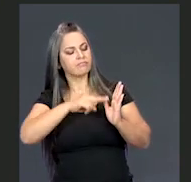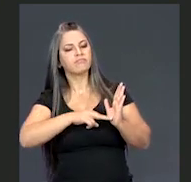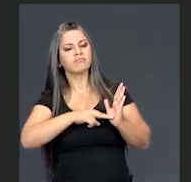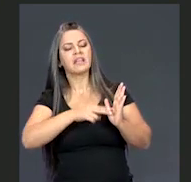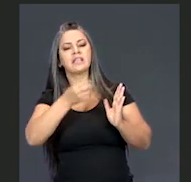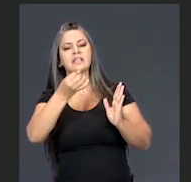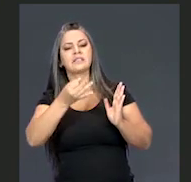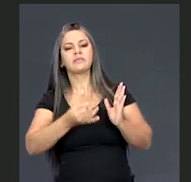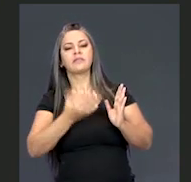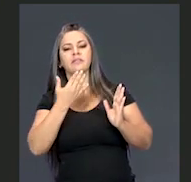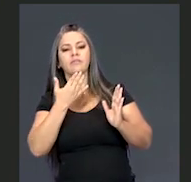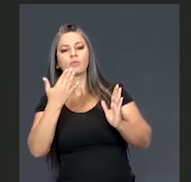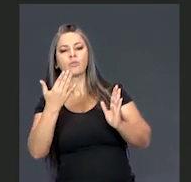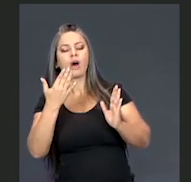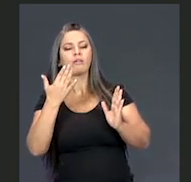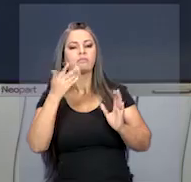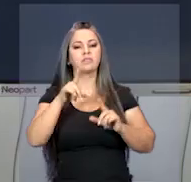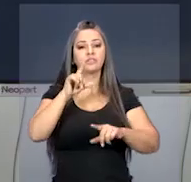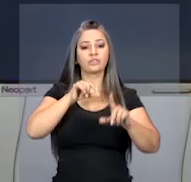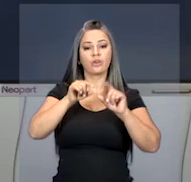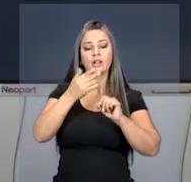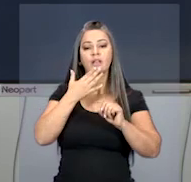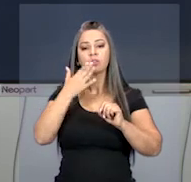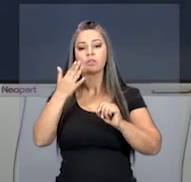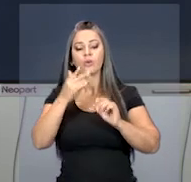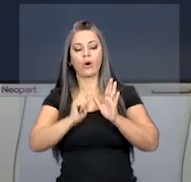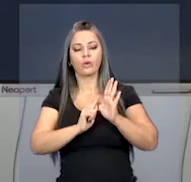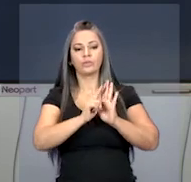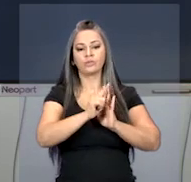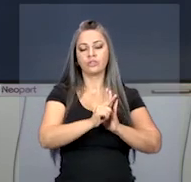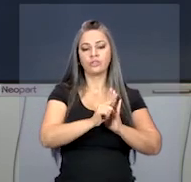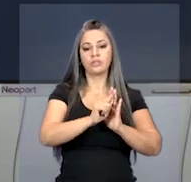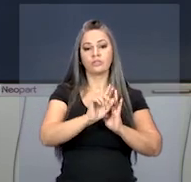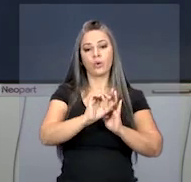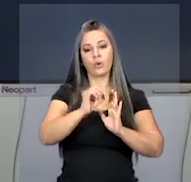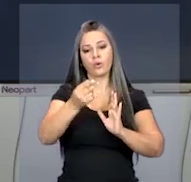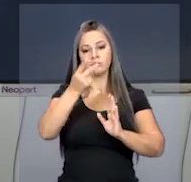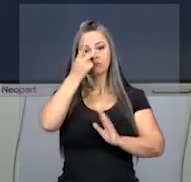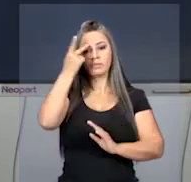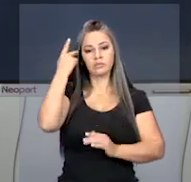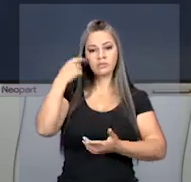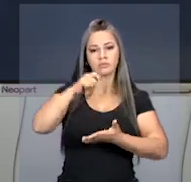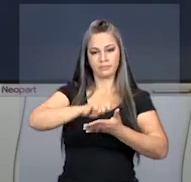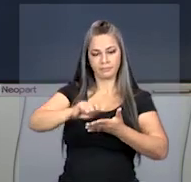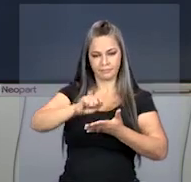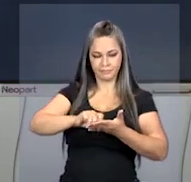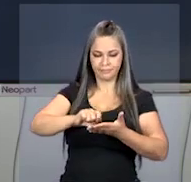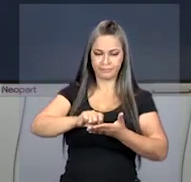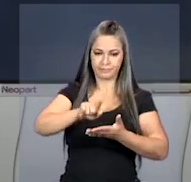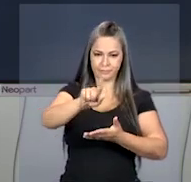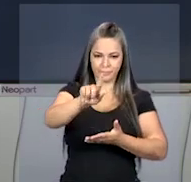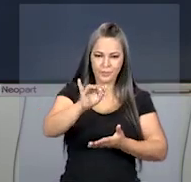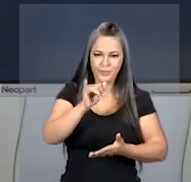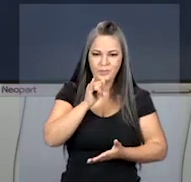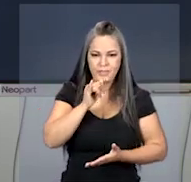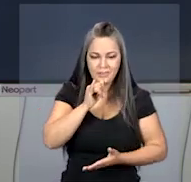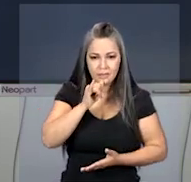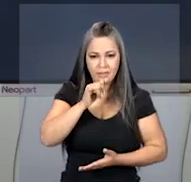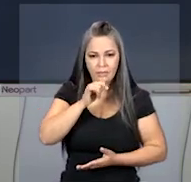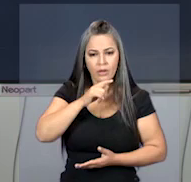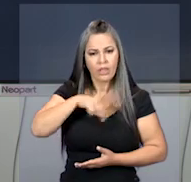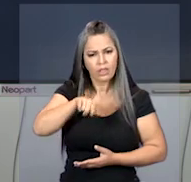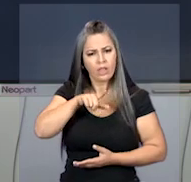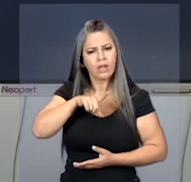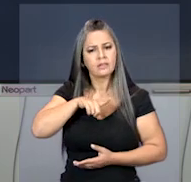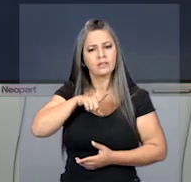por gêneros, temas e autores. É claro, é muito simples, cada um de nós tem gostos e preferências. Quando você lê um conto